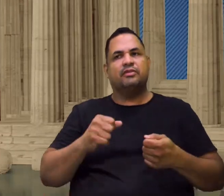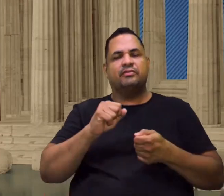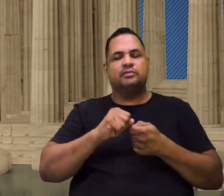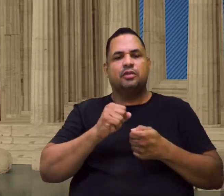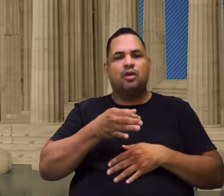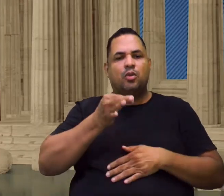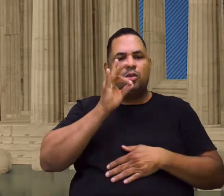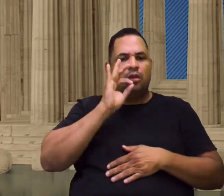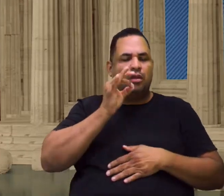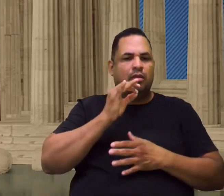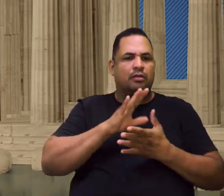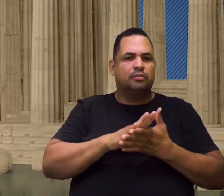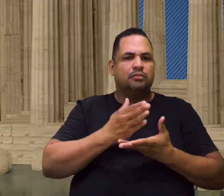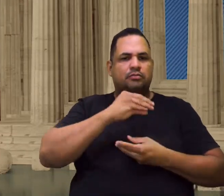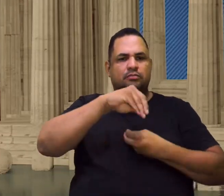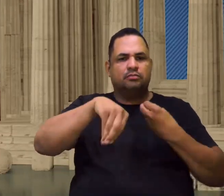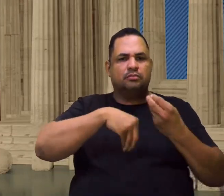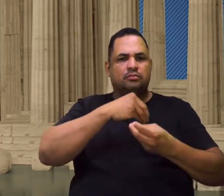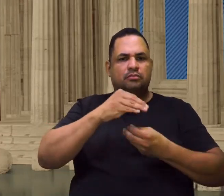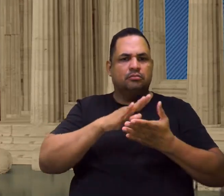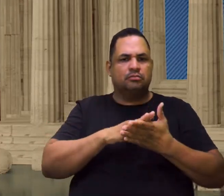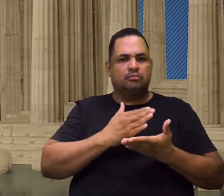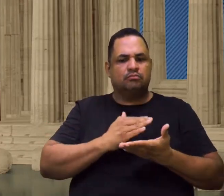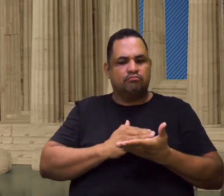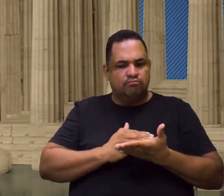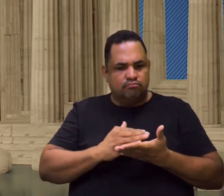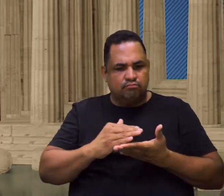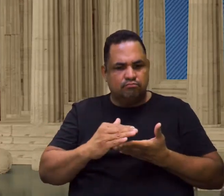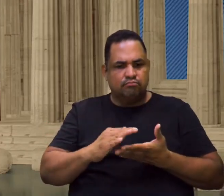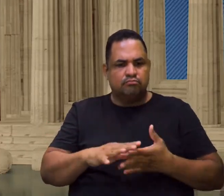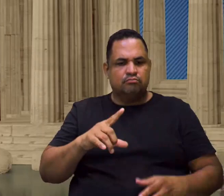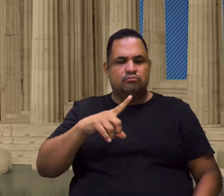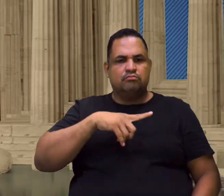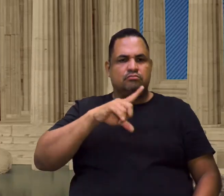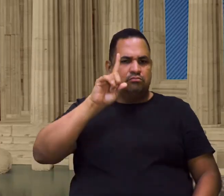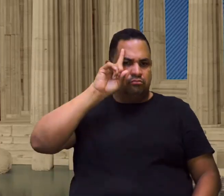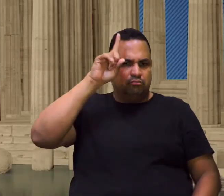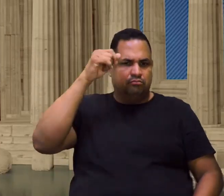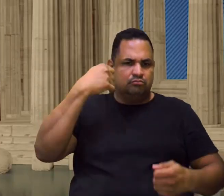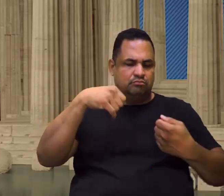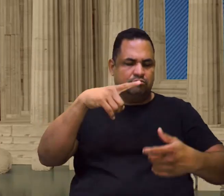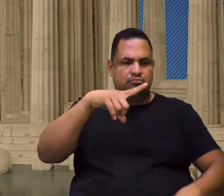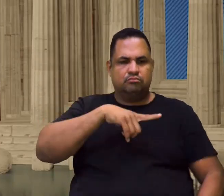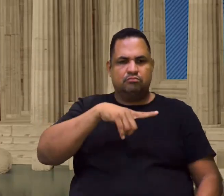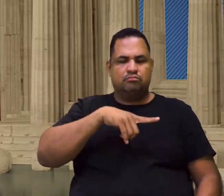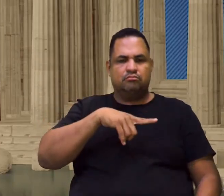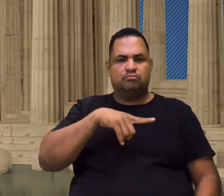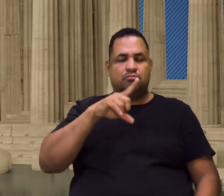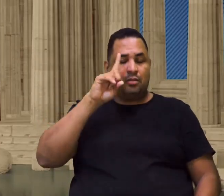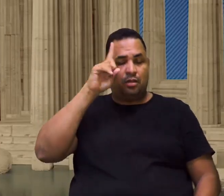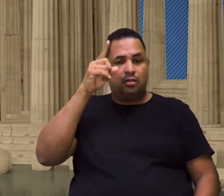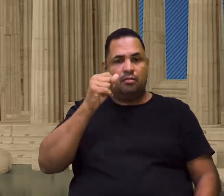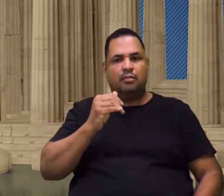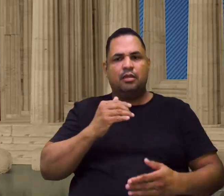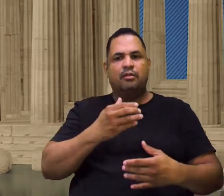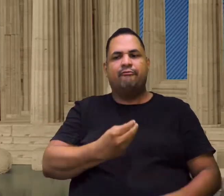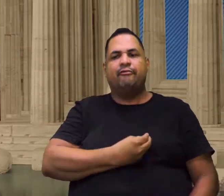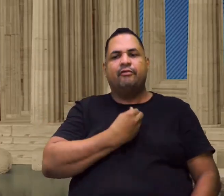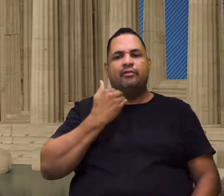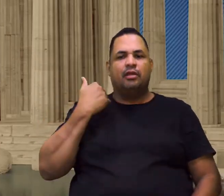misturar, né, para diminuir, para tentar ir além. É umas ideias que as pessoas vão tendo para tentar